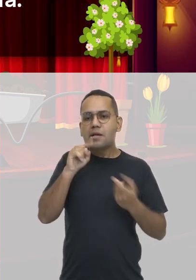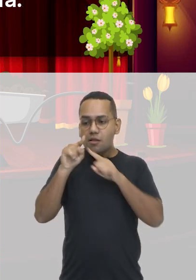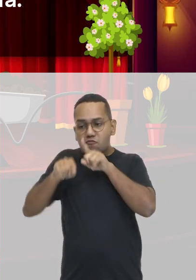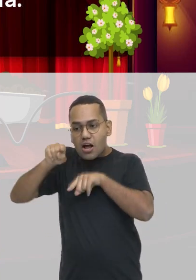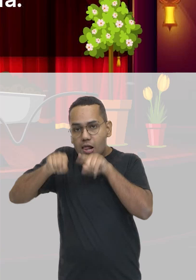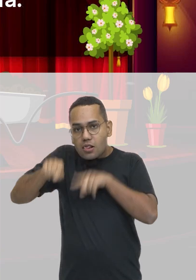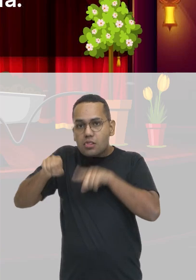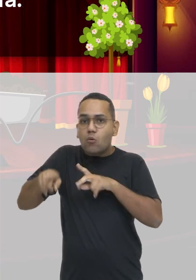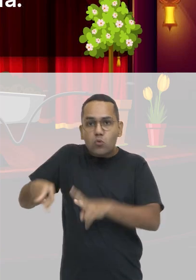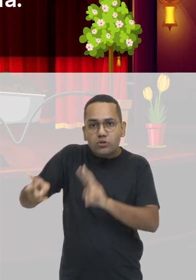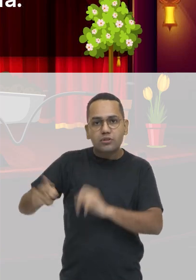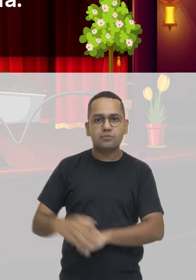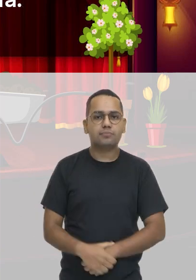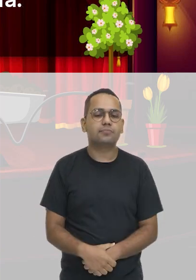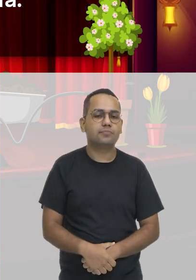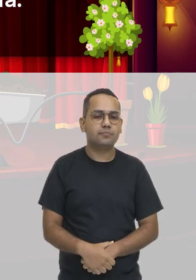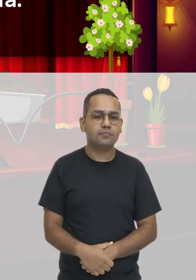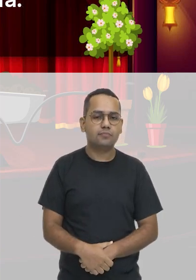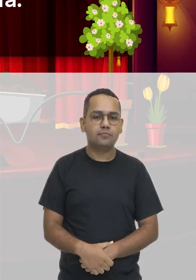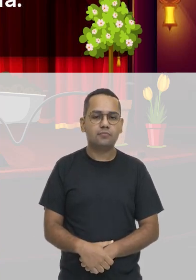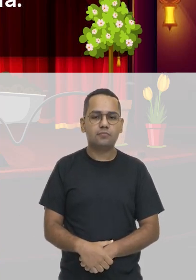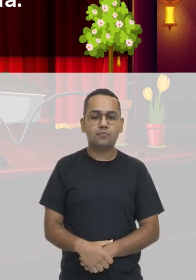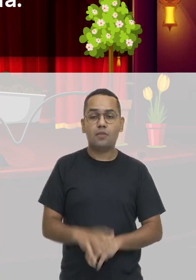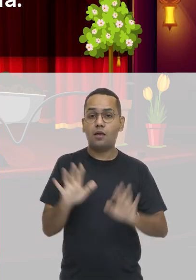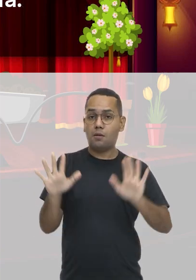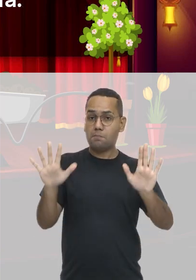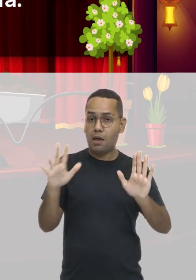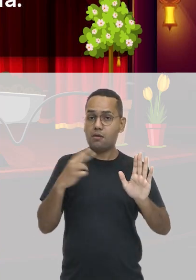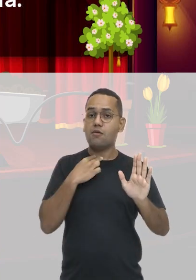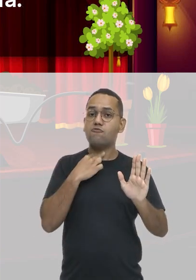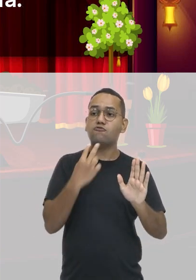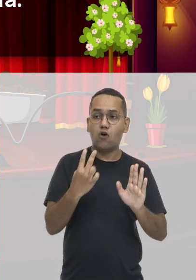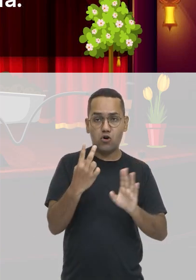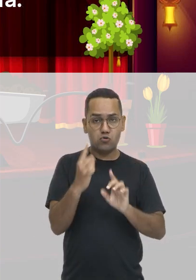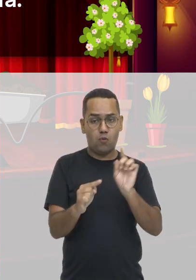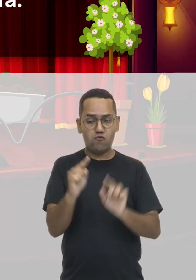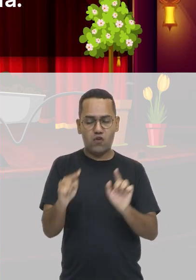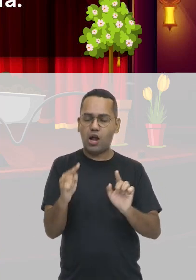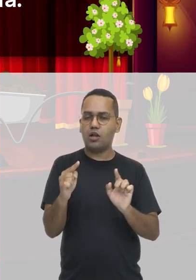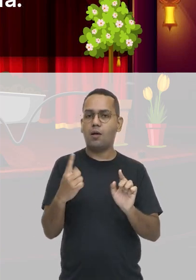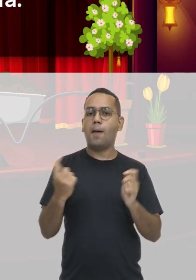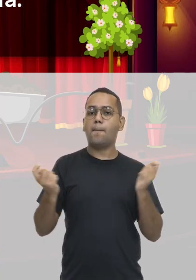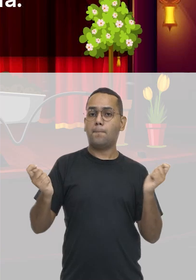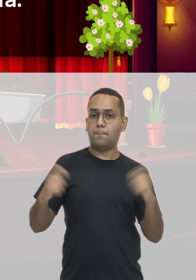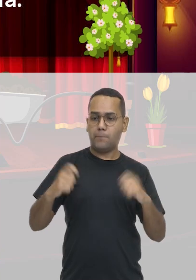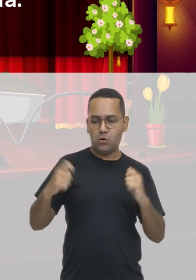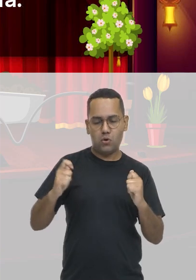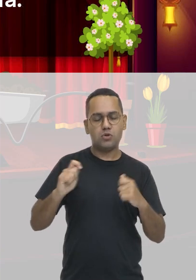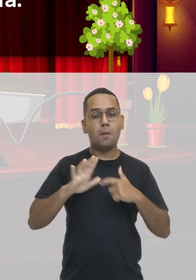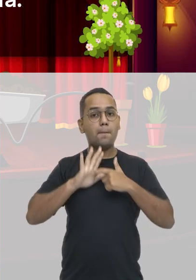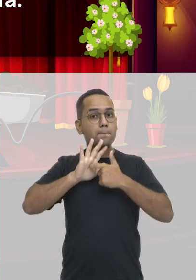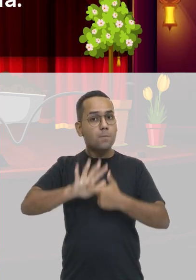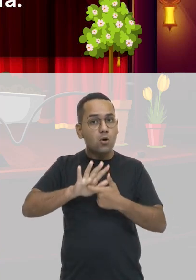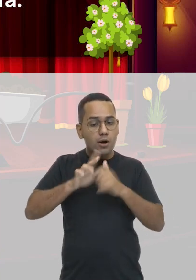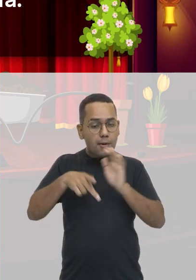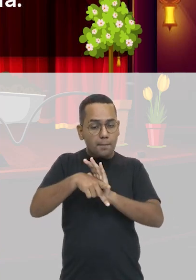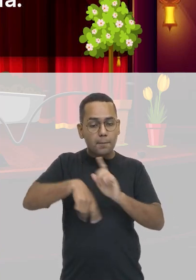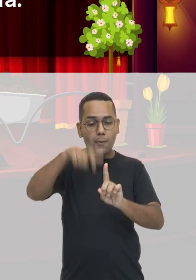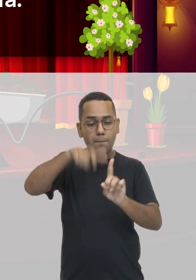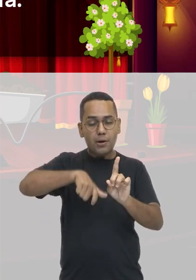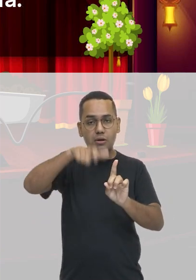trêmula. Então, a entonação da voz também vai colocar muito a questão da característica do personagem e da